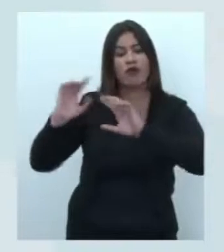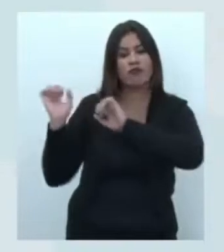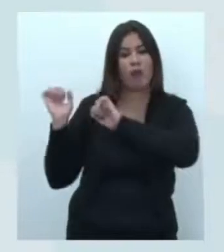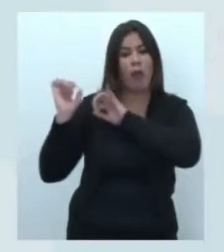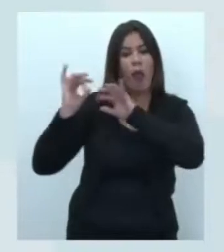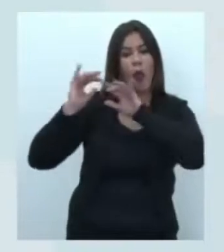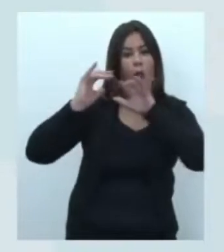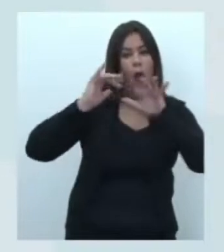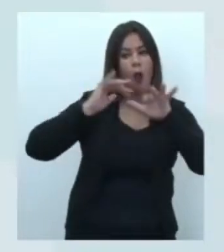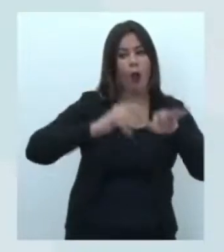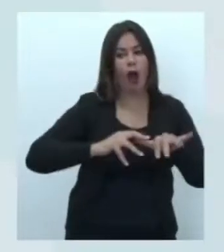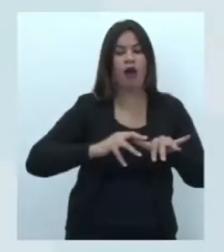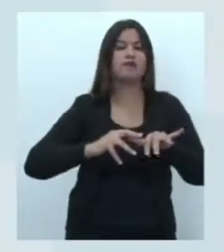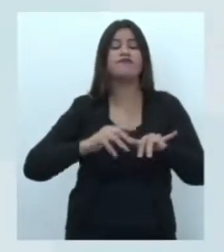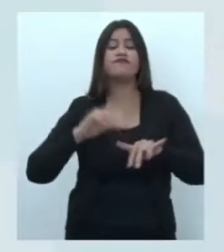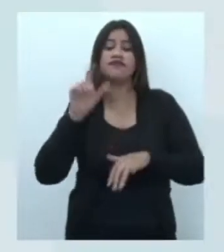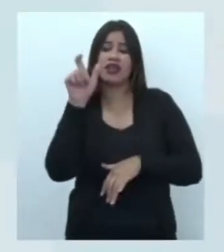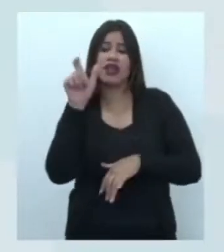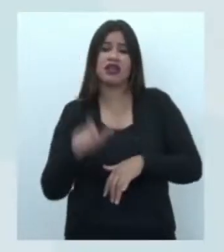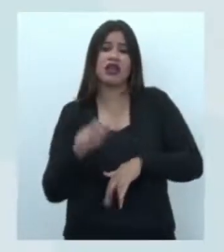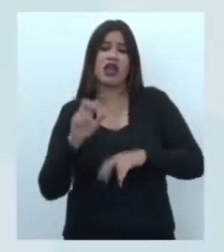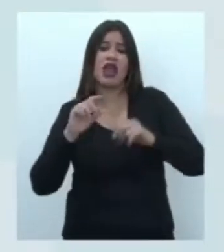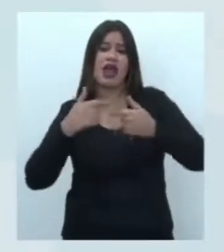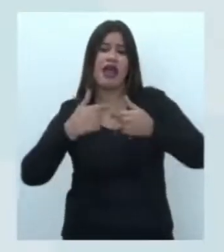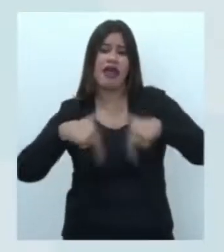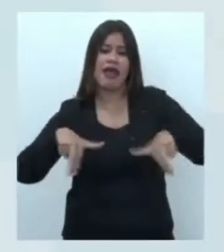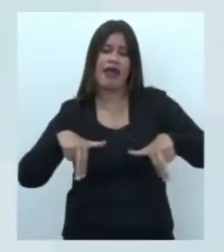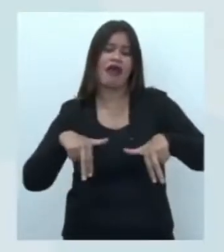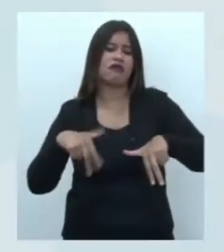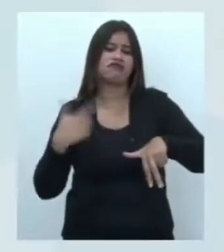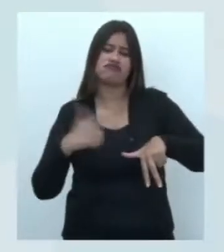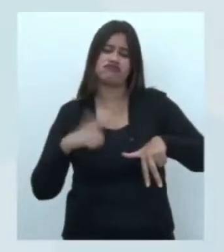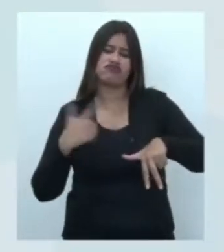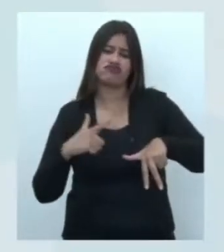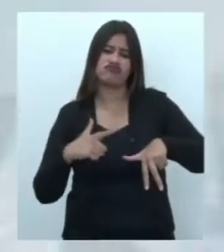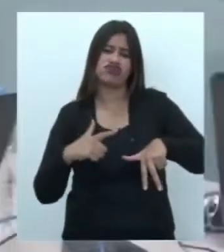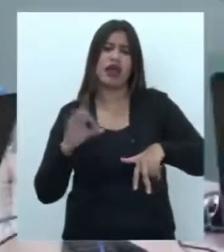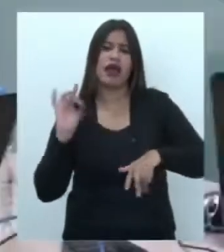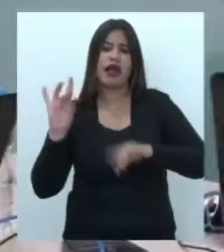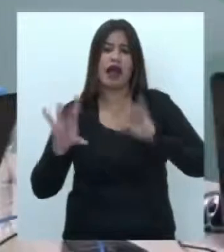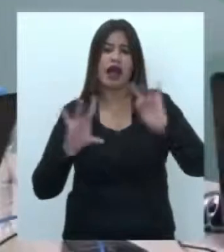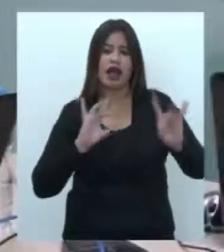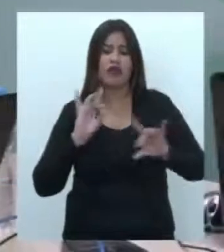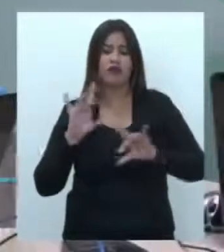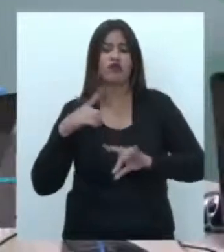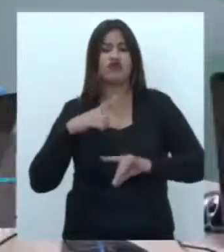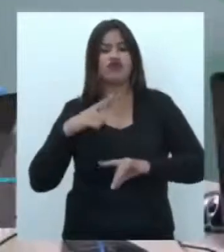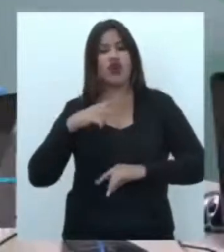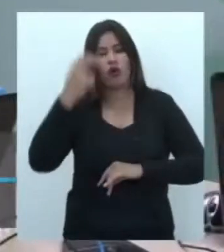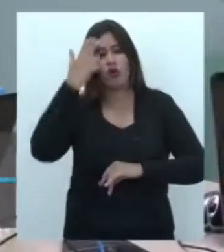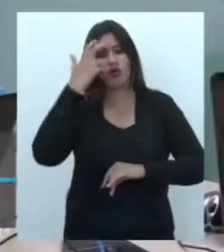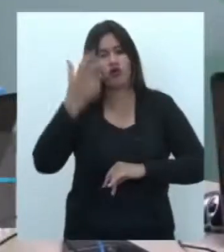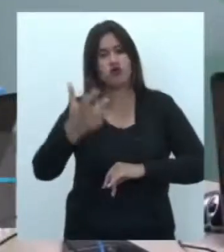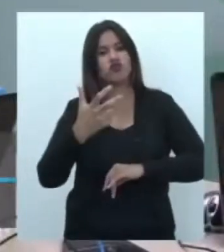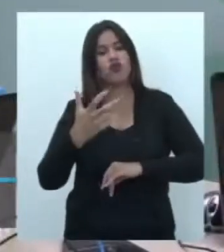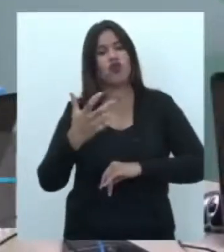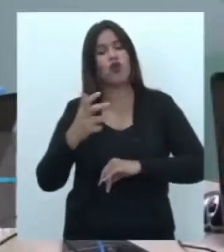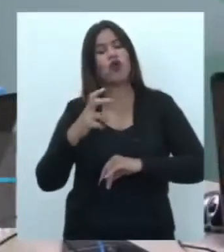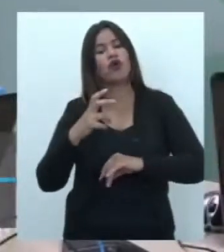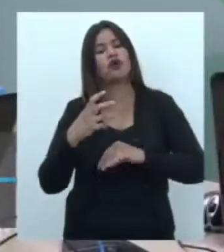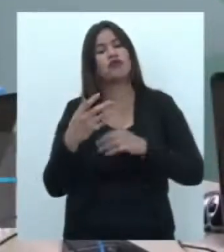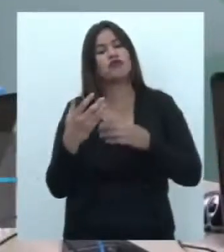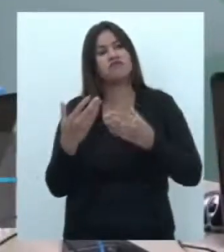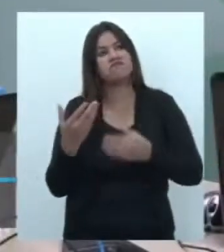não tinham uma única denominação étnica, né? Cada africano trouxe a sua cultura, as suas